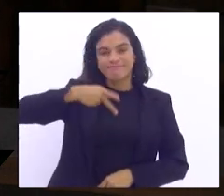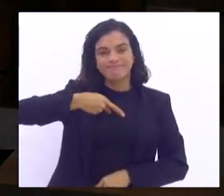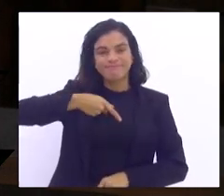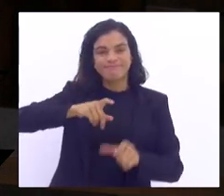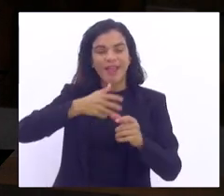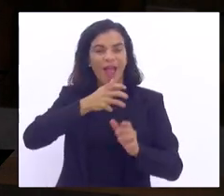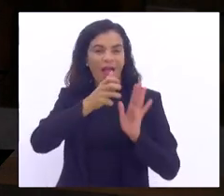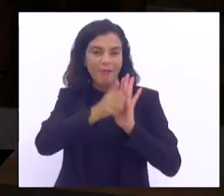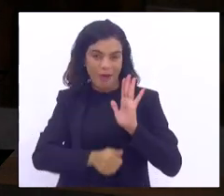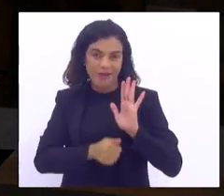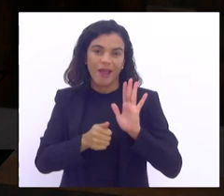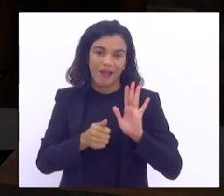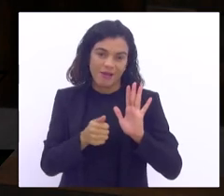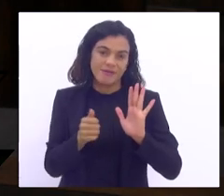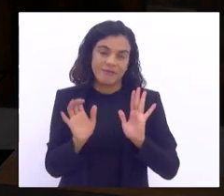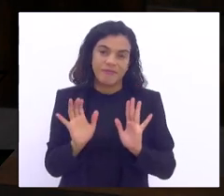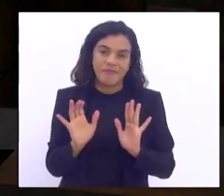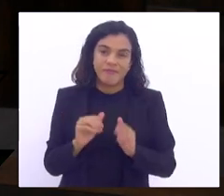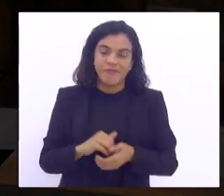abortar a criança.